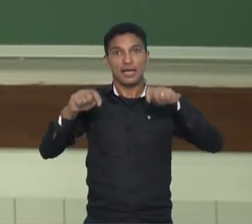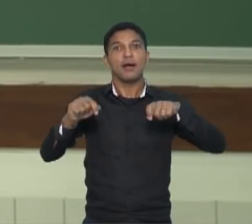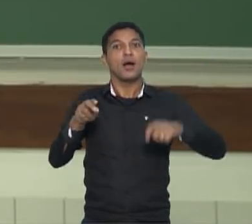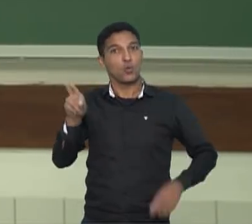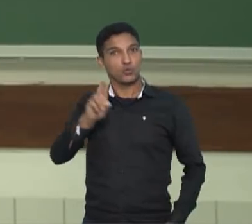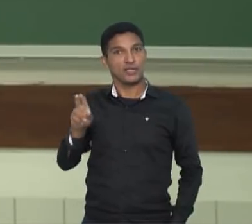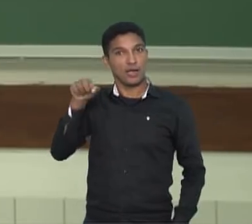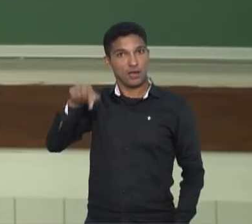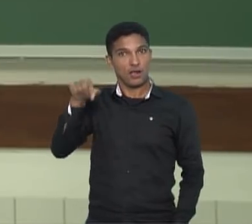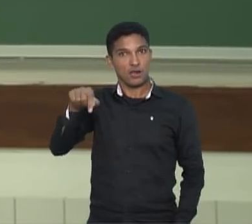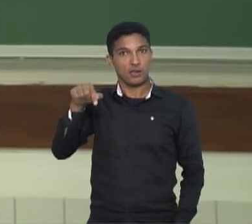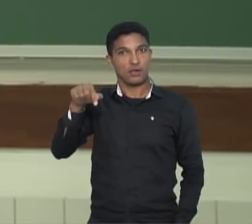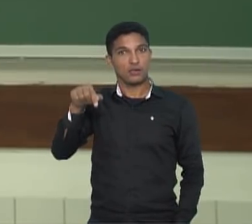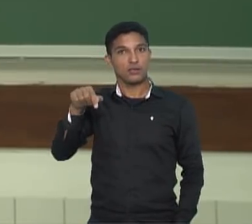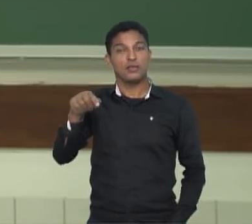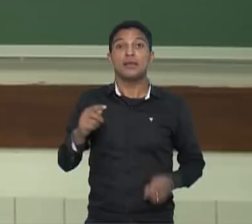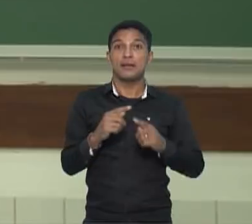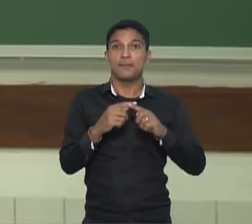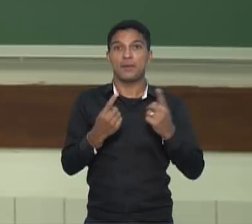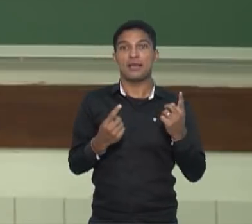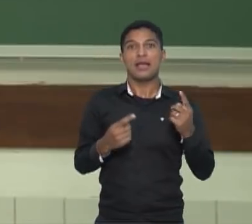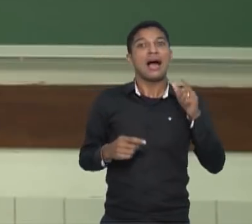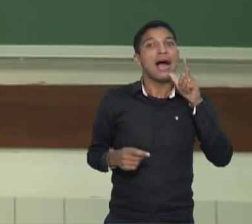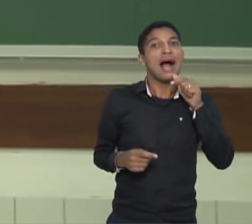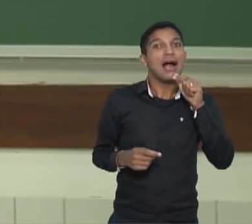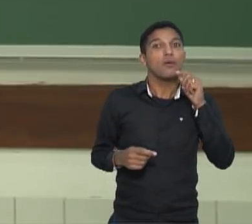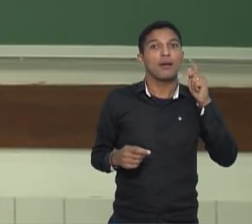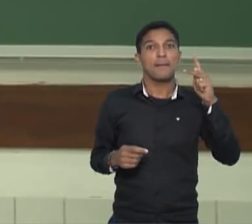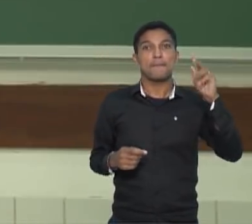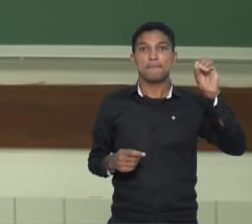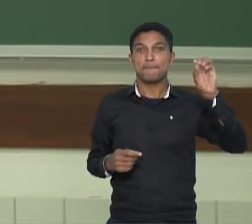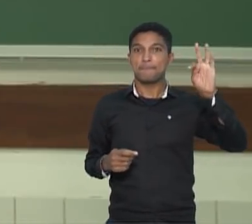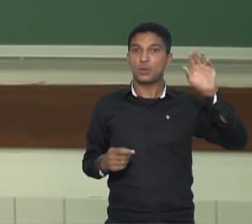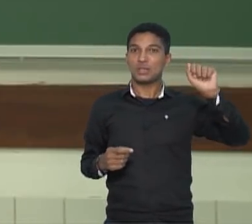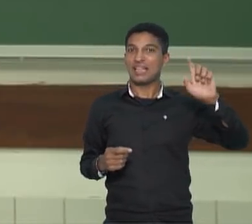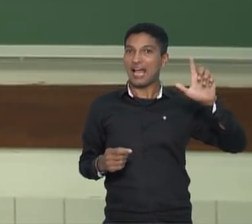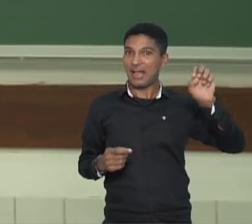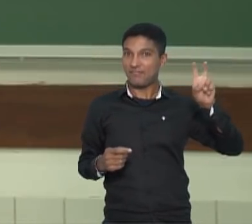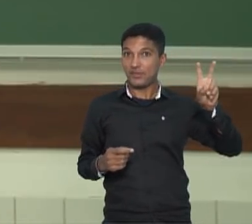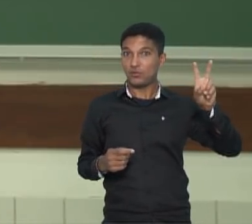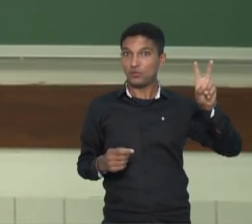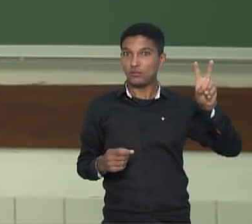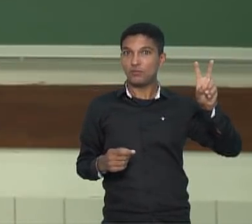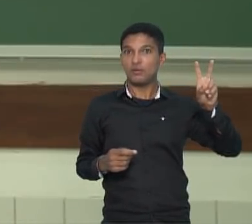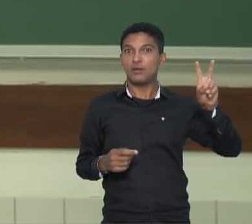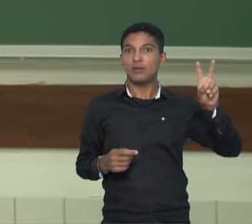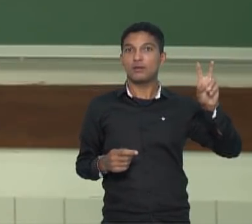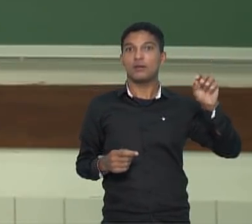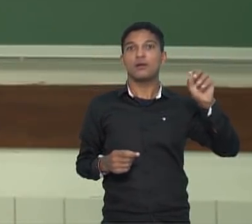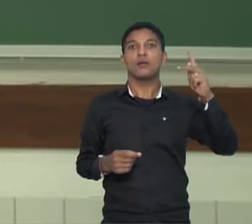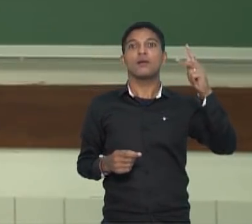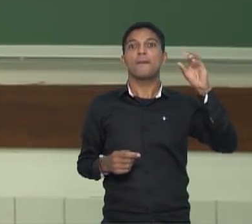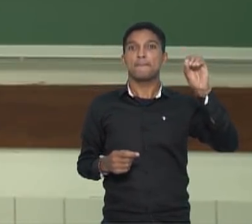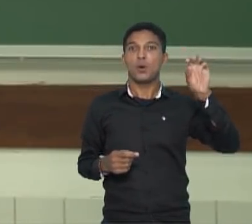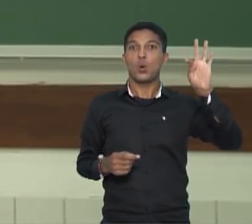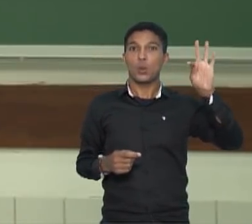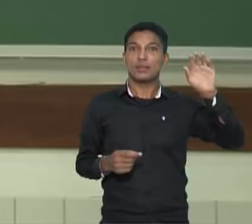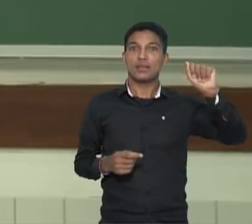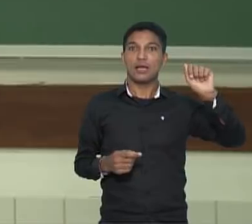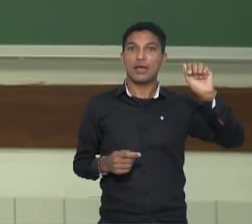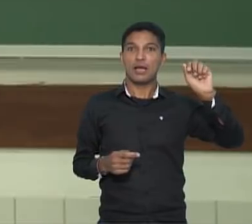condições adequadas para eu consumir. Então, a água potável ela não pode estar poluída, ela não pode